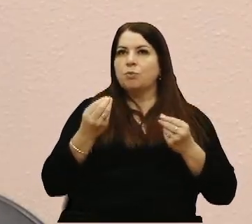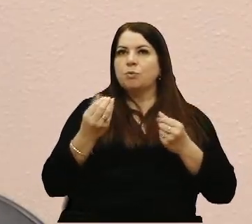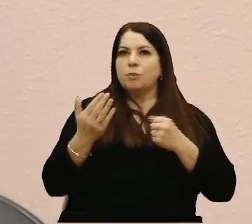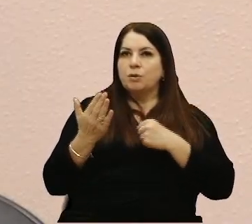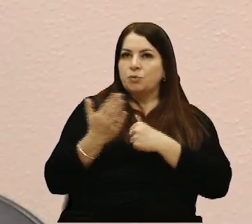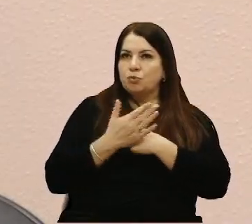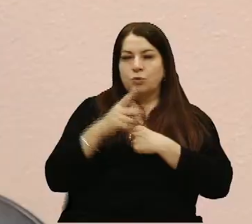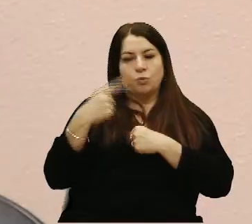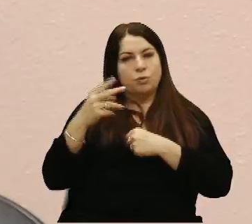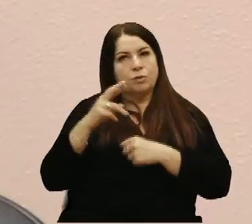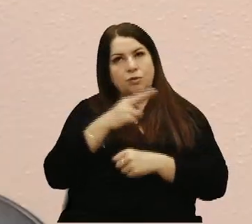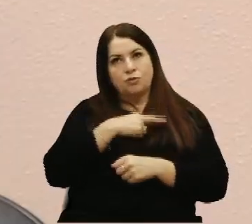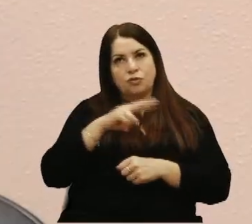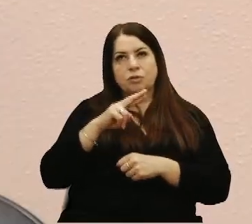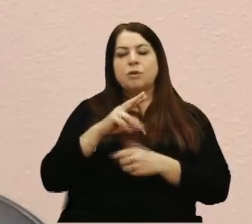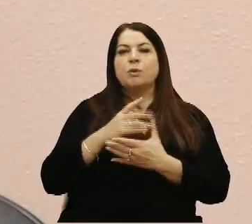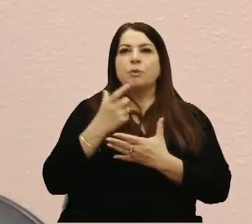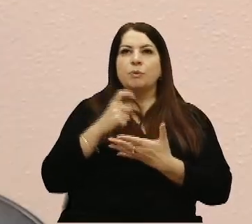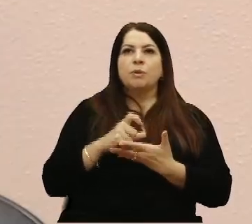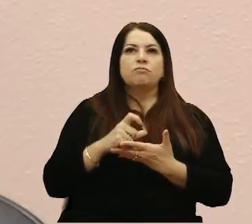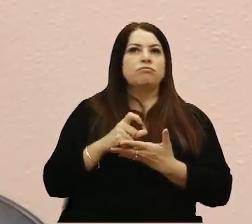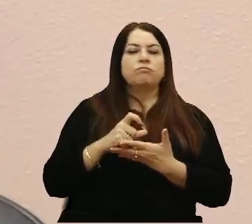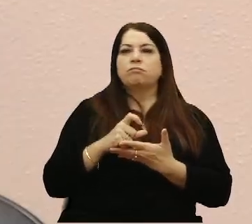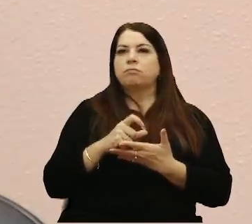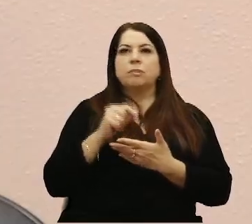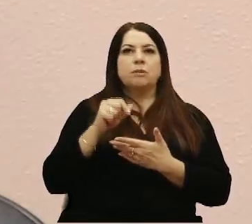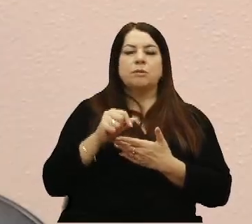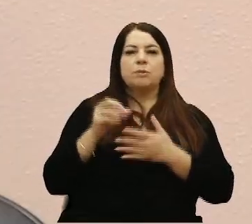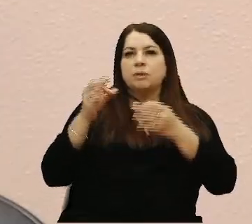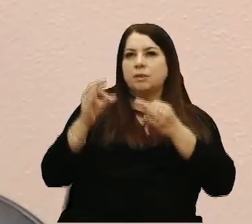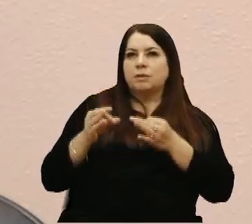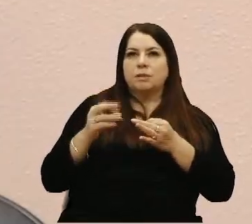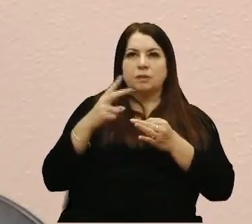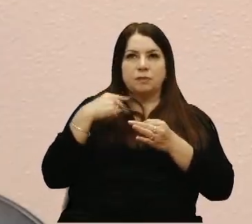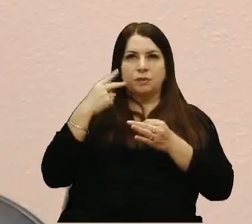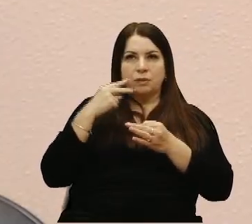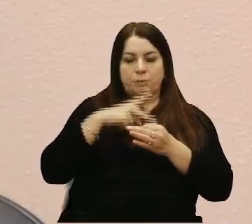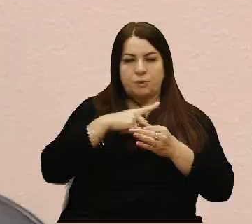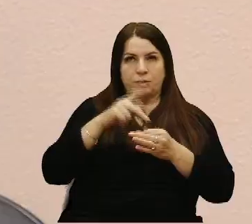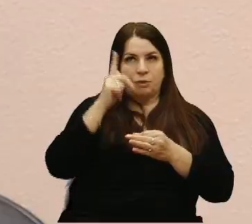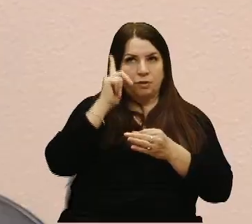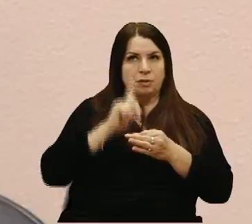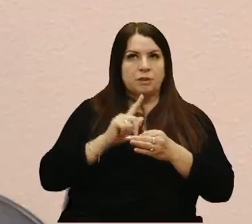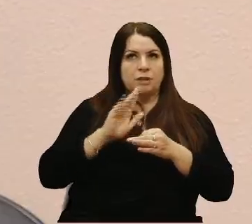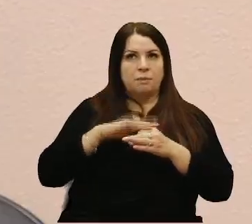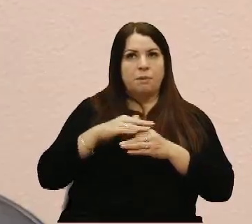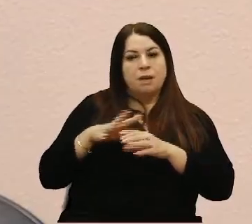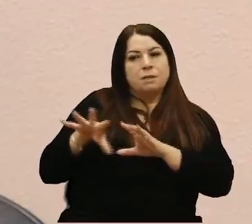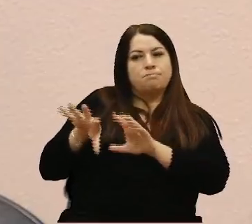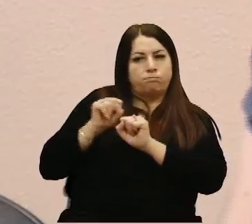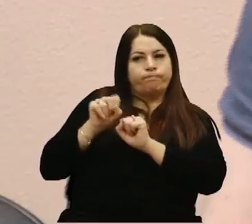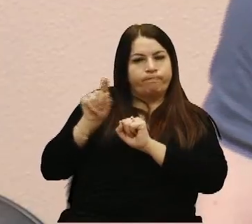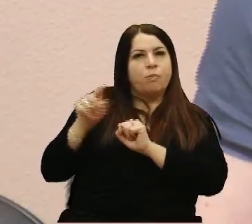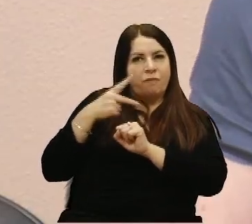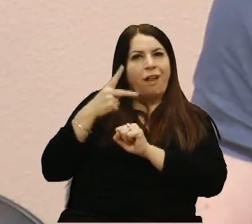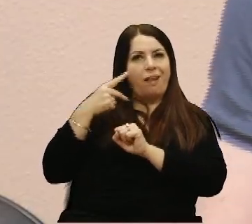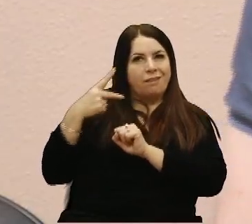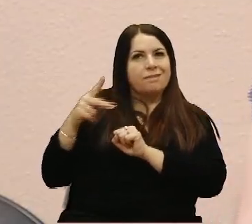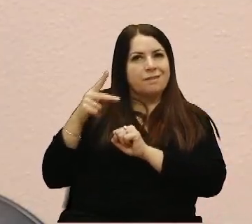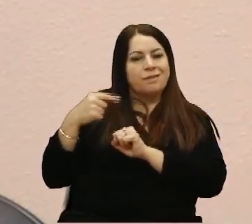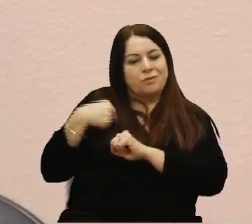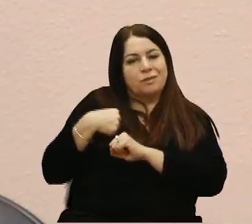contribuição das outras religiões, e eu acho que não. Aqui, com certeza, o vereador presidente Lucas tem mais propriedade para falar da religião que